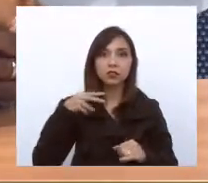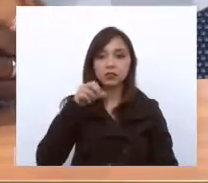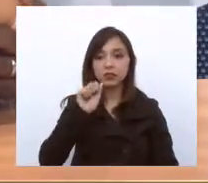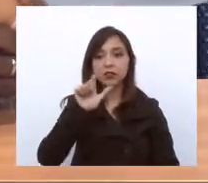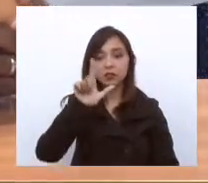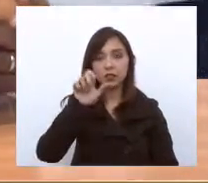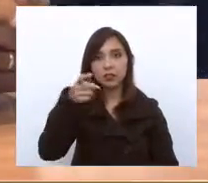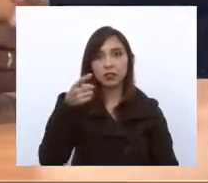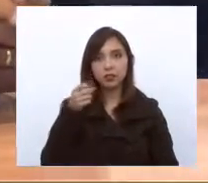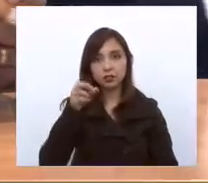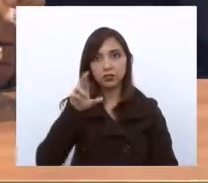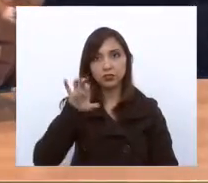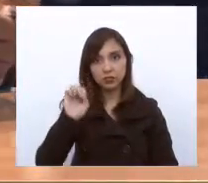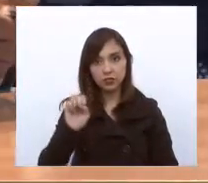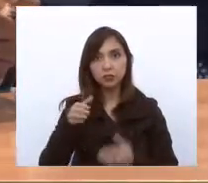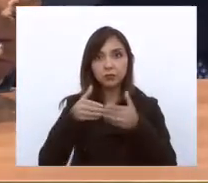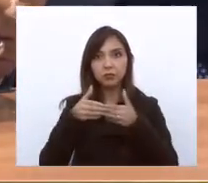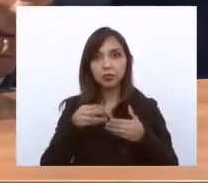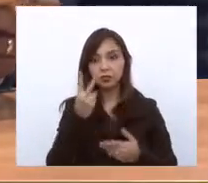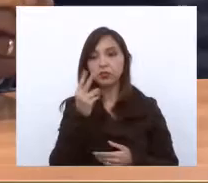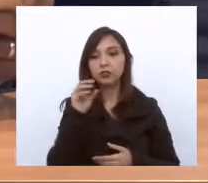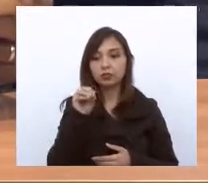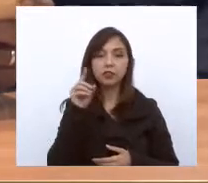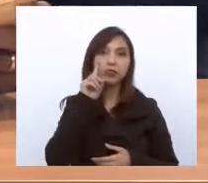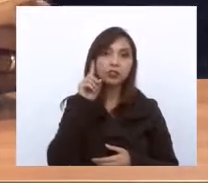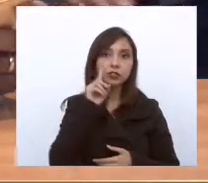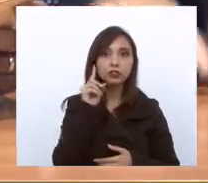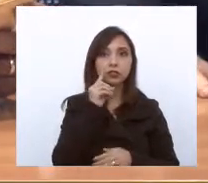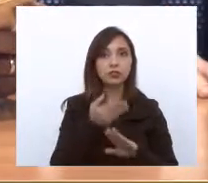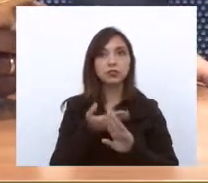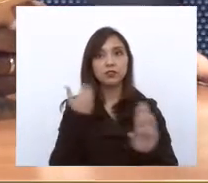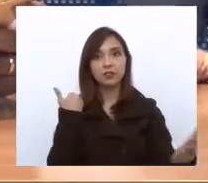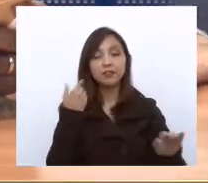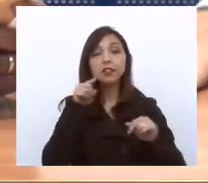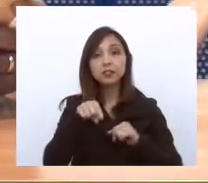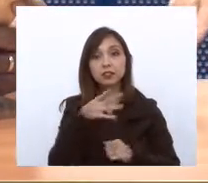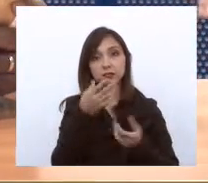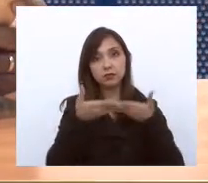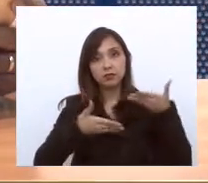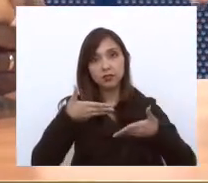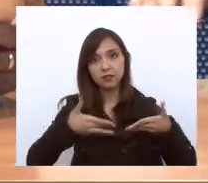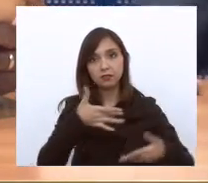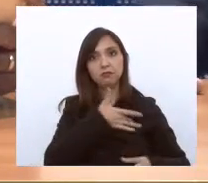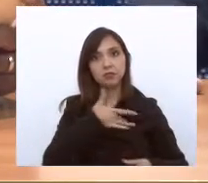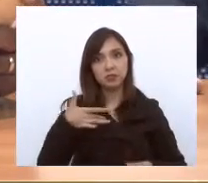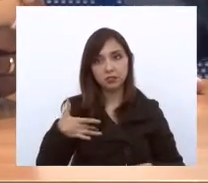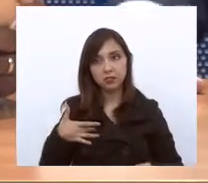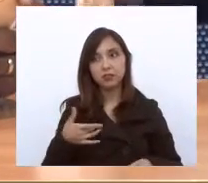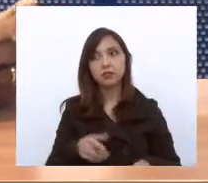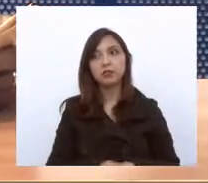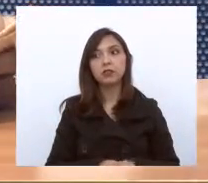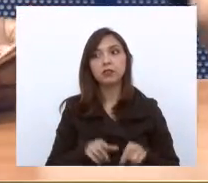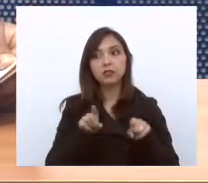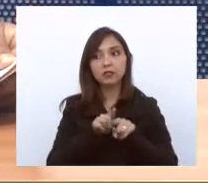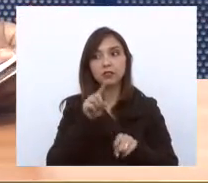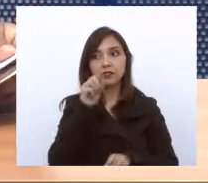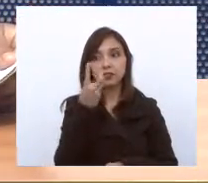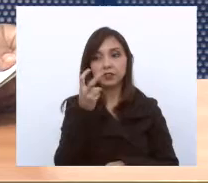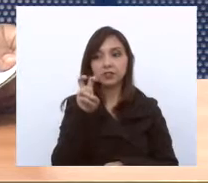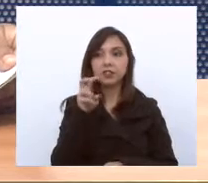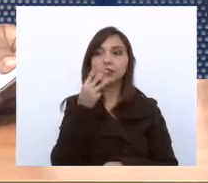Alexandre Dentista solicitou 20 dias de licença para tratamento de saúde, de 5 a 24 de